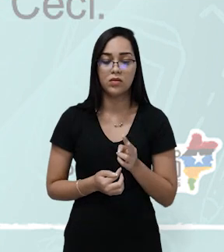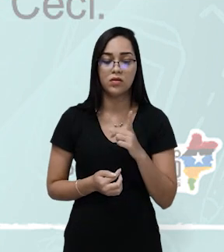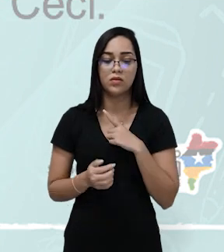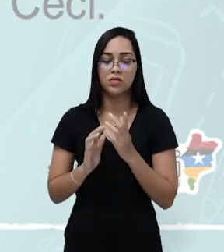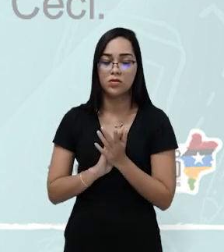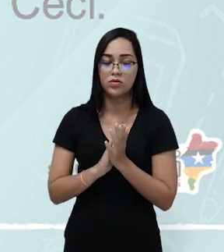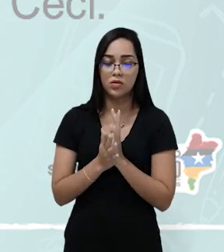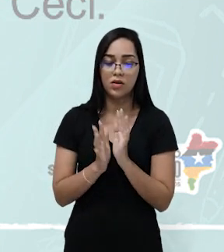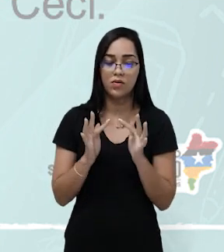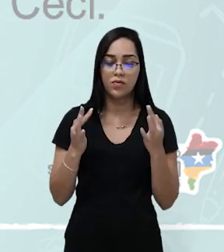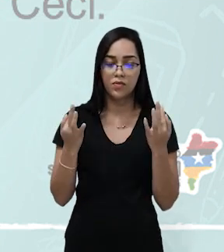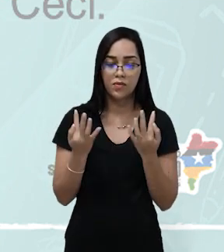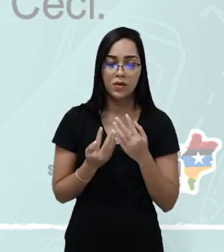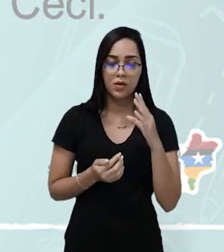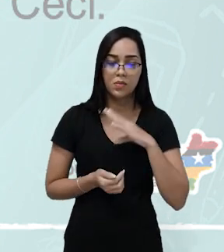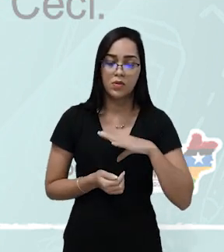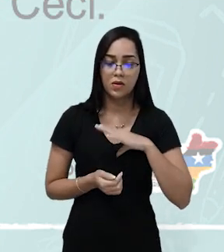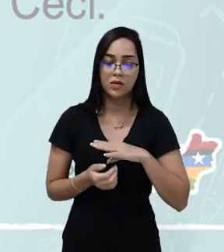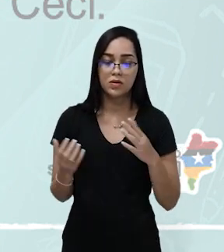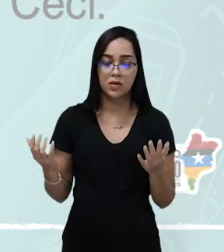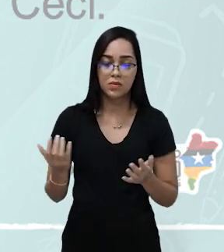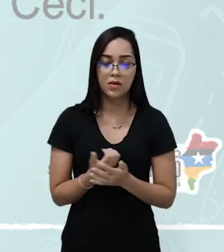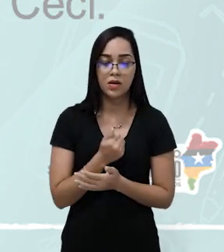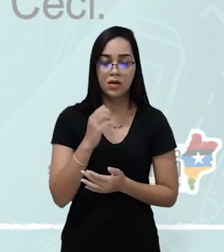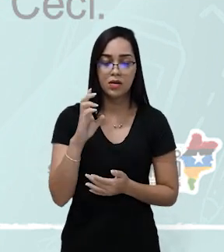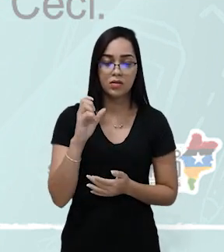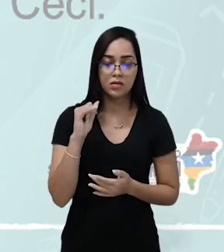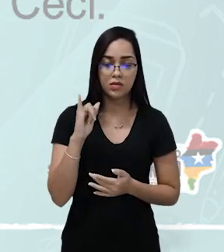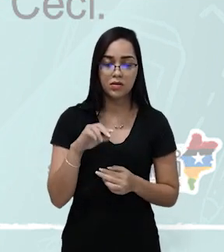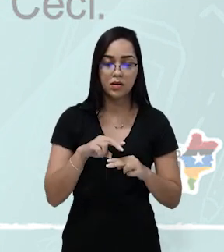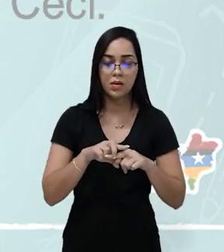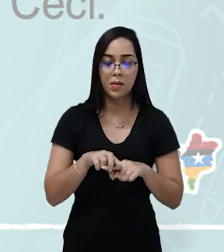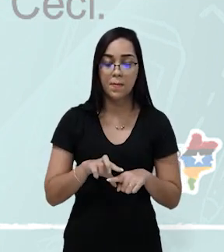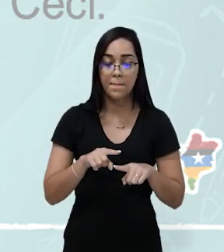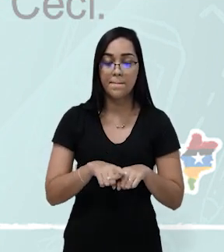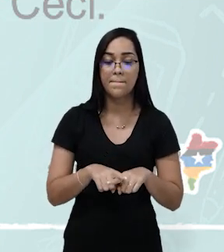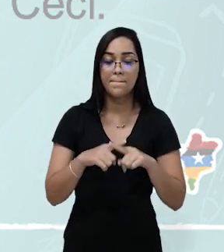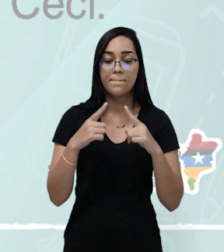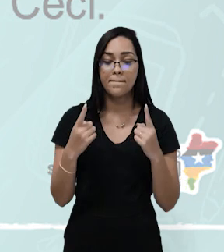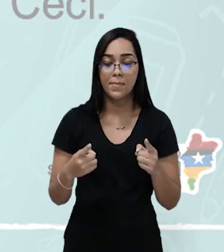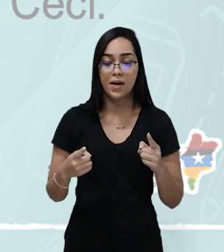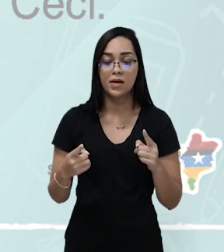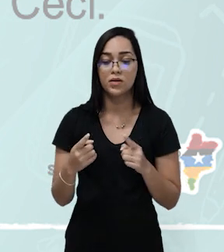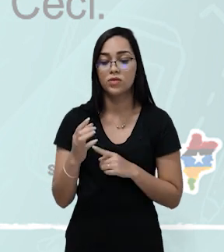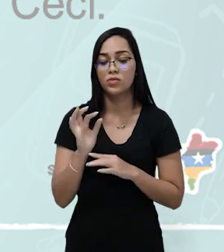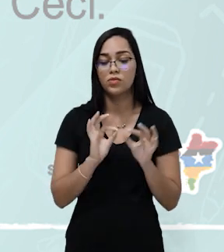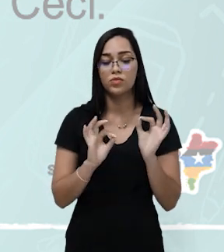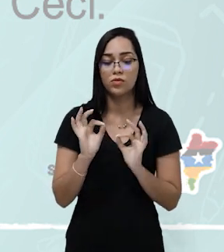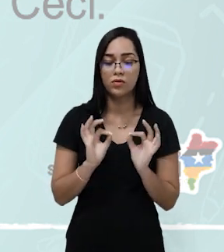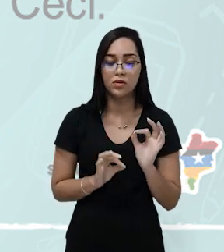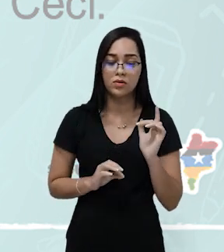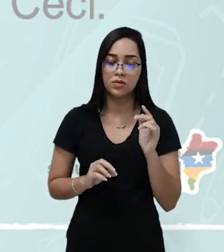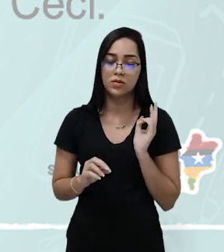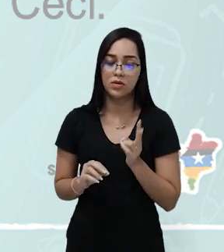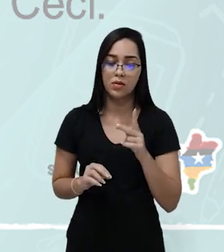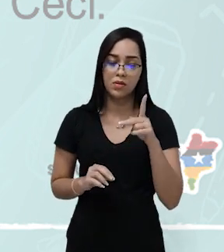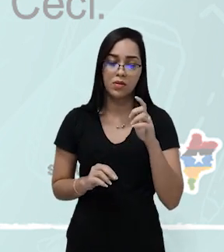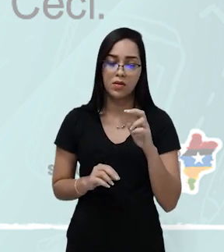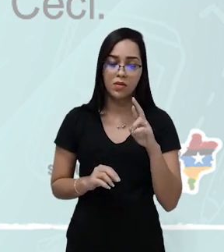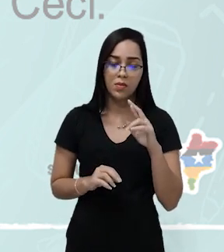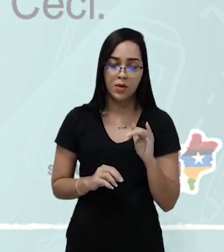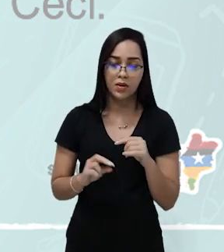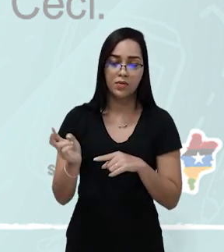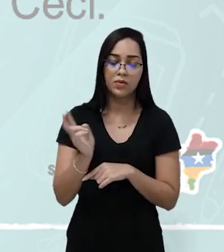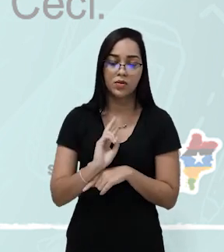Loredano continua em seu plano de destruir a família do fidalgo português e raptar Ceci. Porém, seus planos são